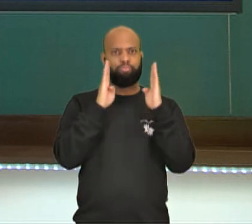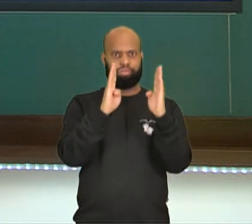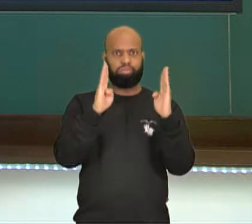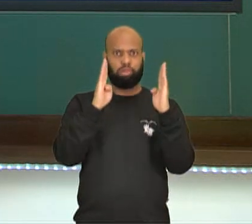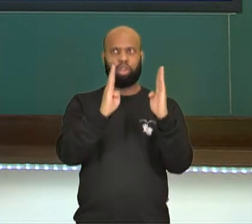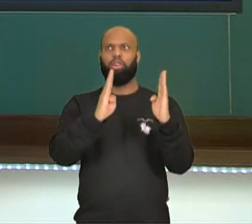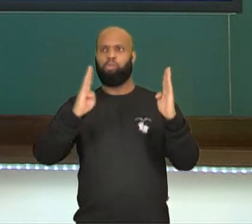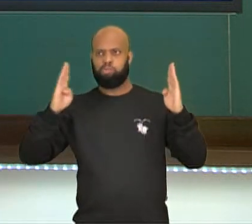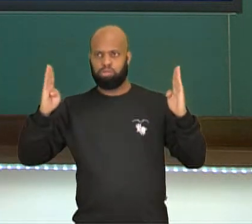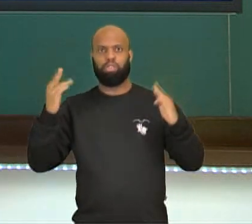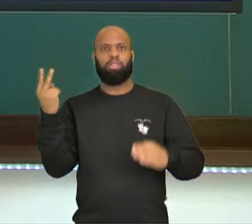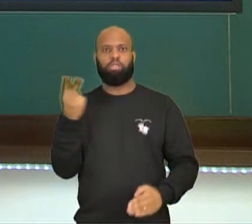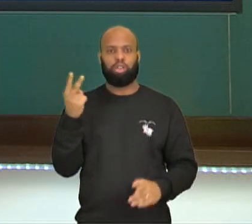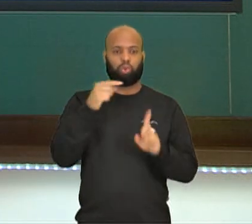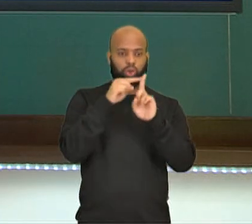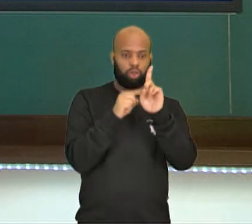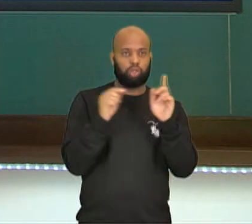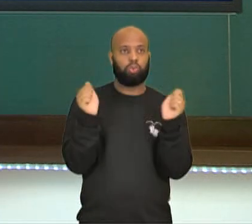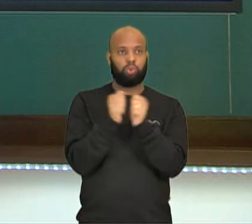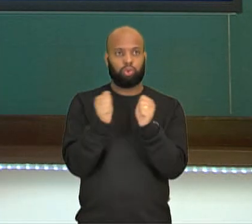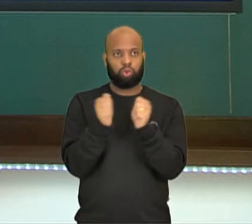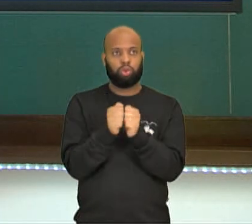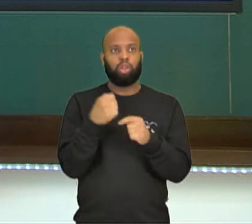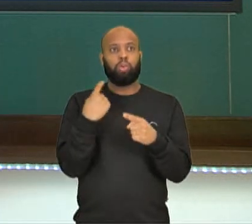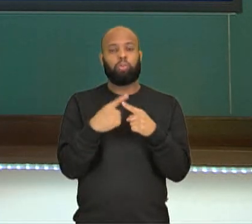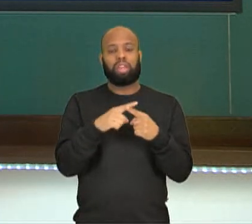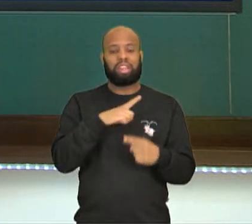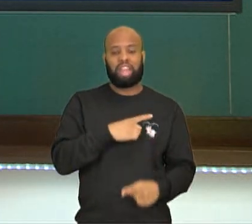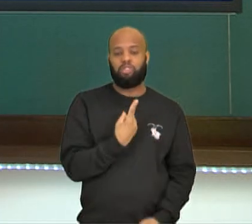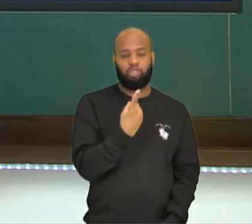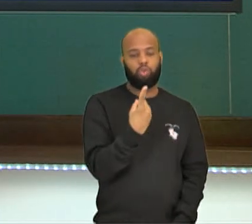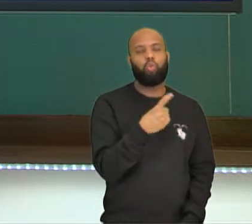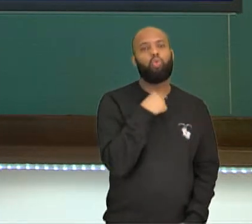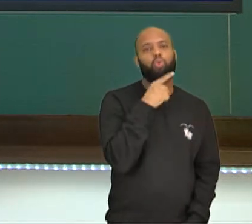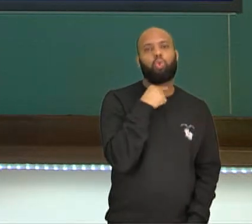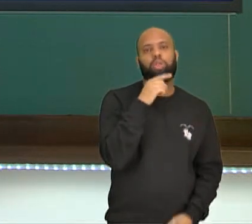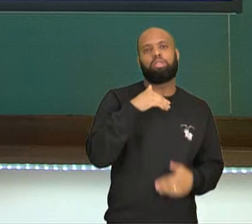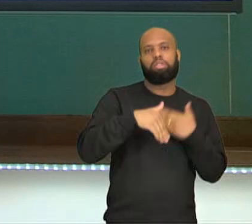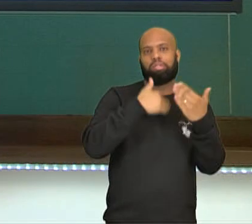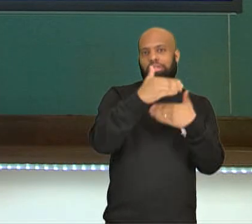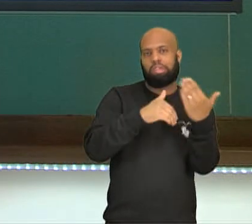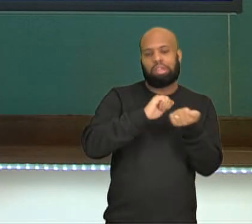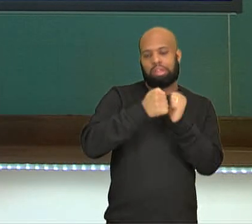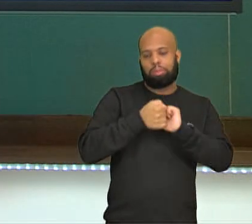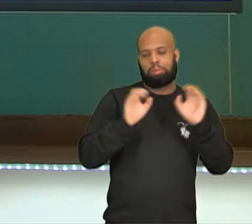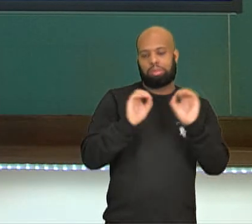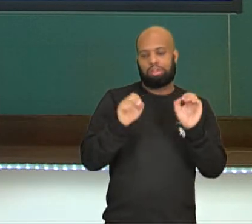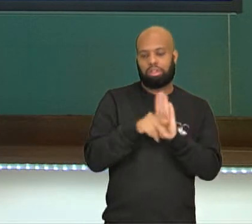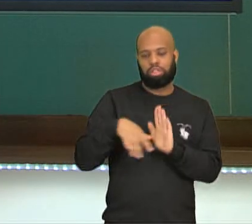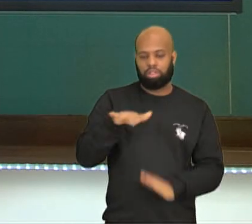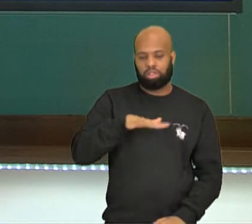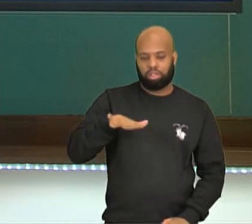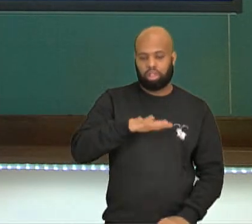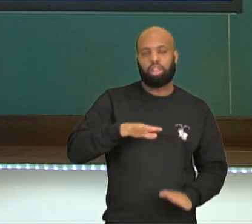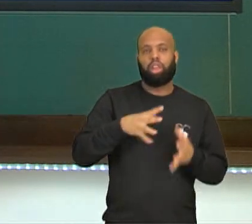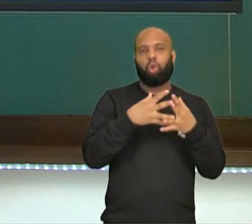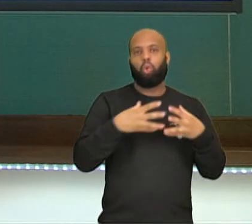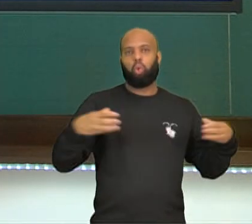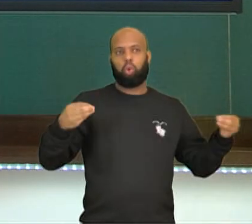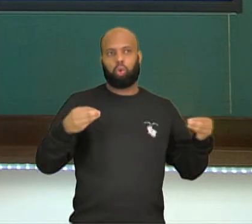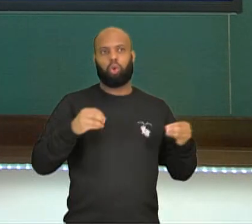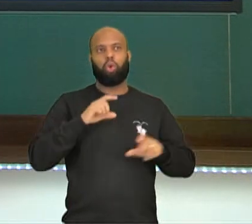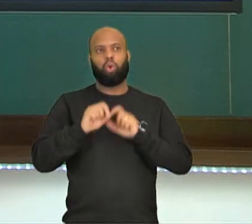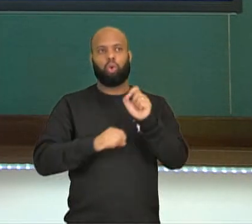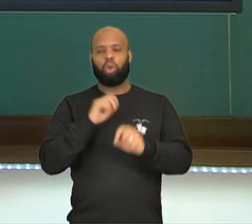ambas espécies conviveram. A Australopithecus não aprendeu a se desenvolver, ou não se adaptou melhor ao ambiente, ela desaparece,